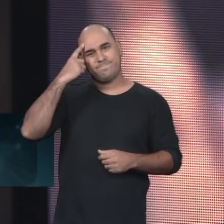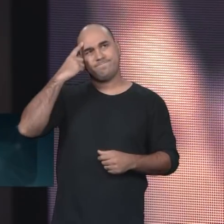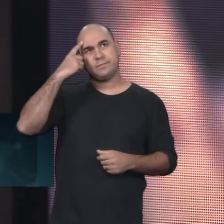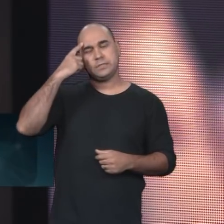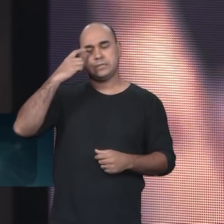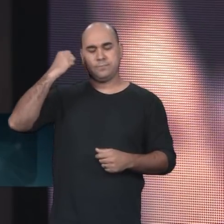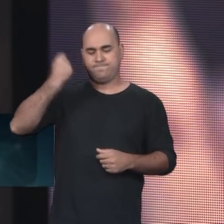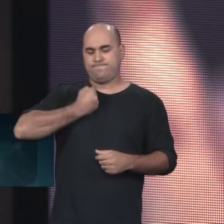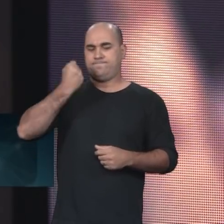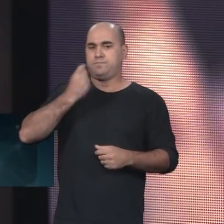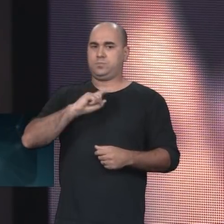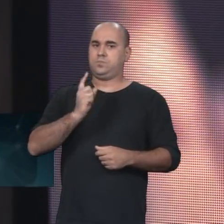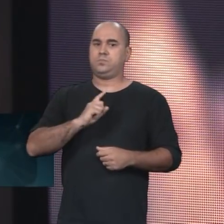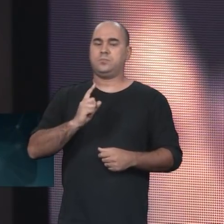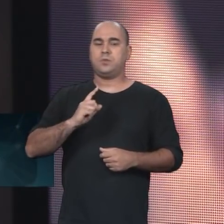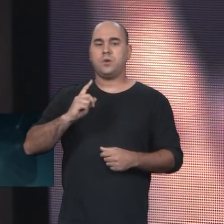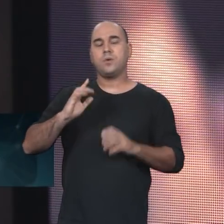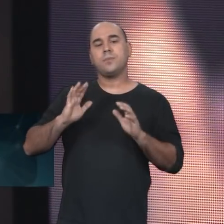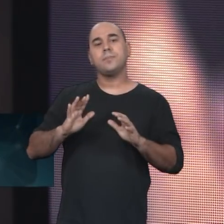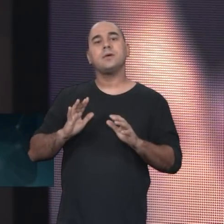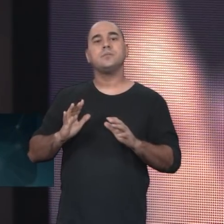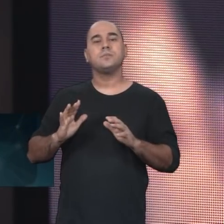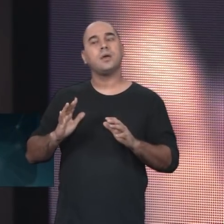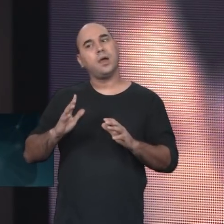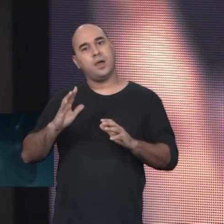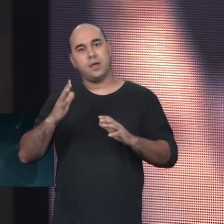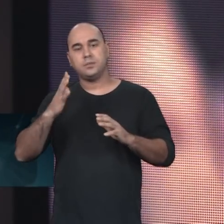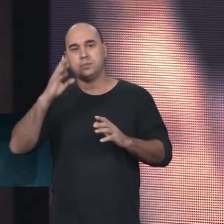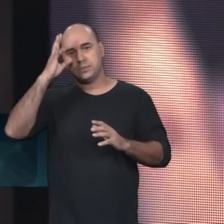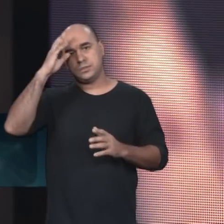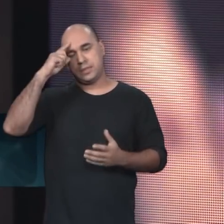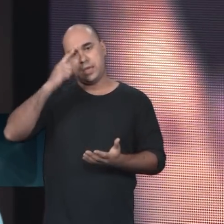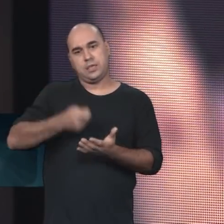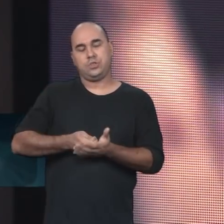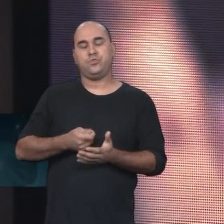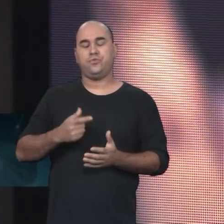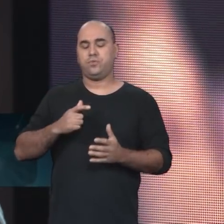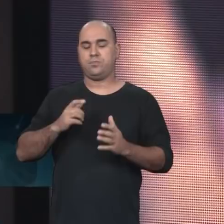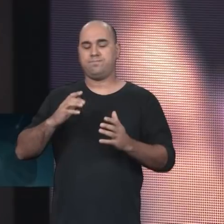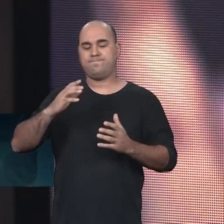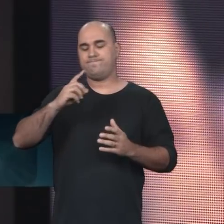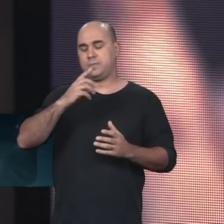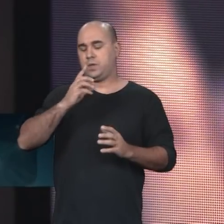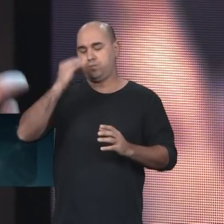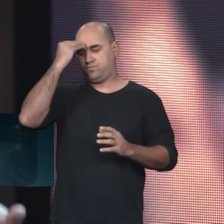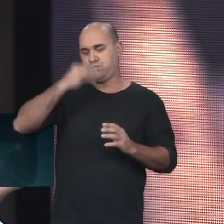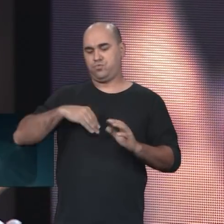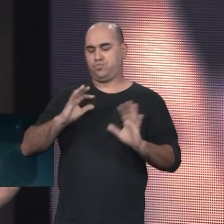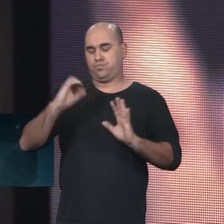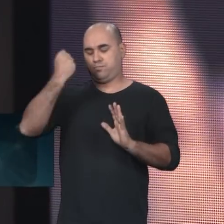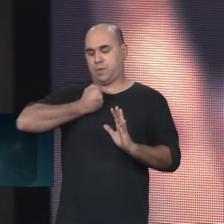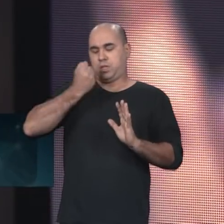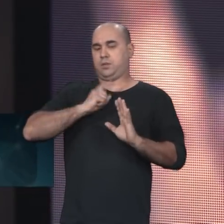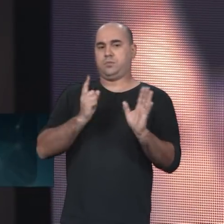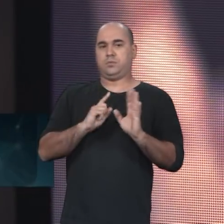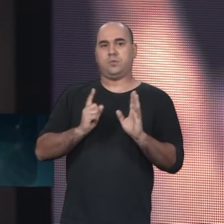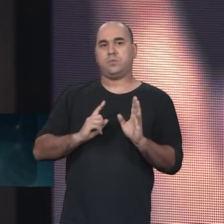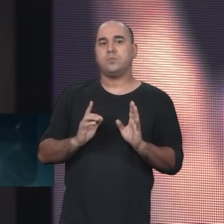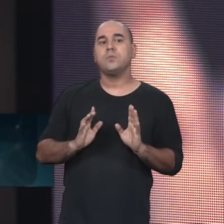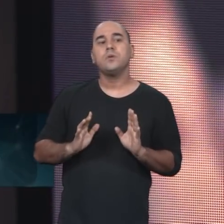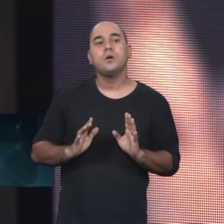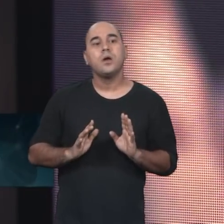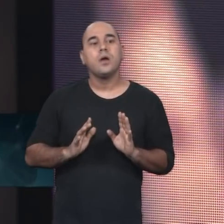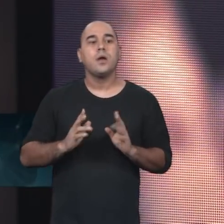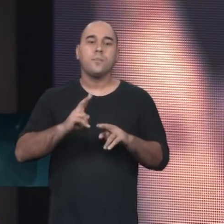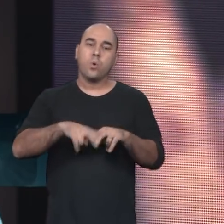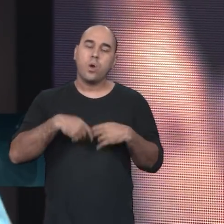Amém. Por ética a gente não diz o nome, mas já estamos orando por essa pessoa e fez bem ao meu coração, não a situação, mas